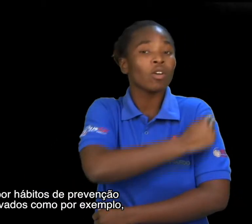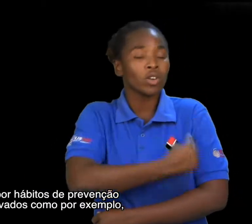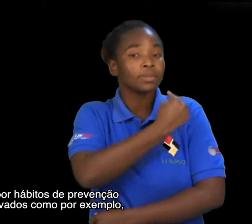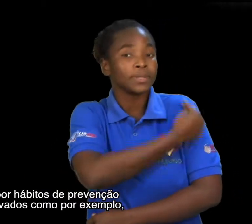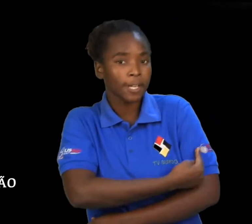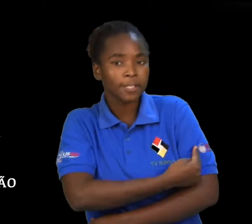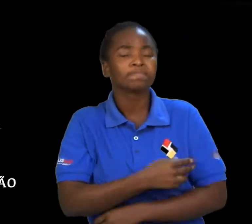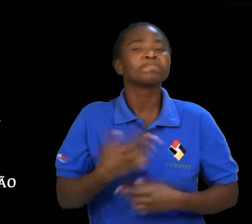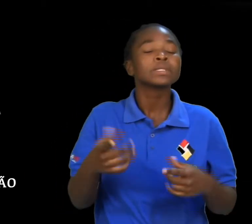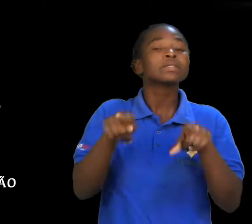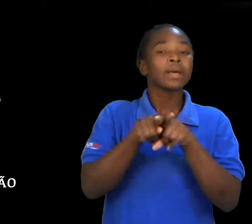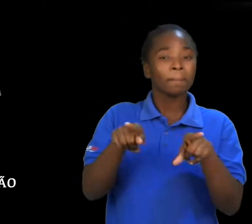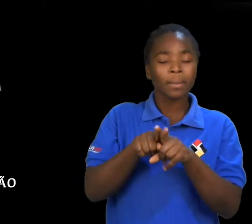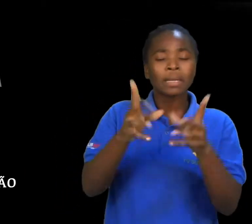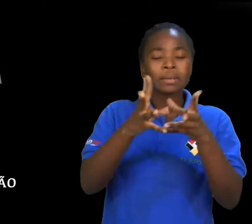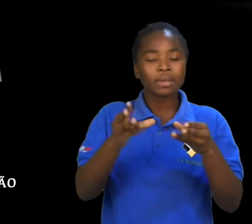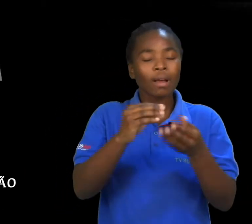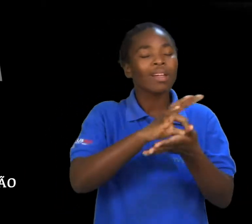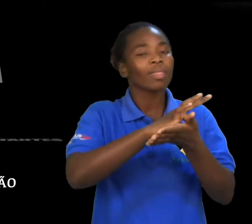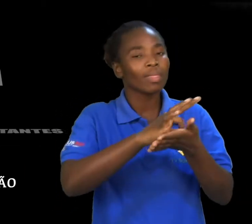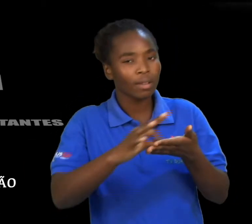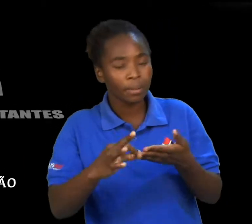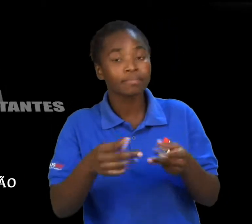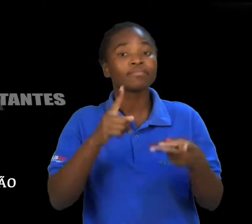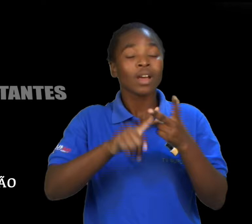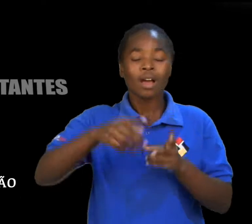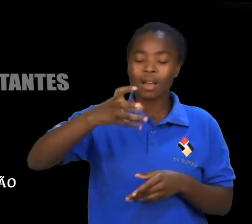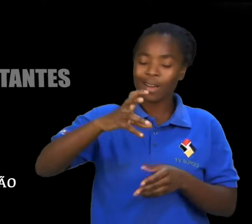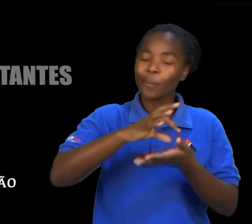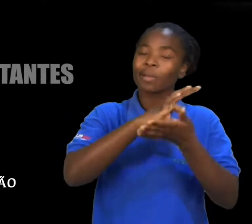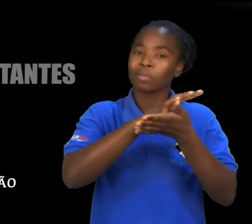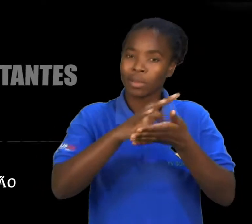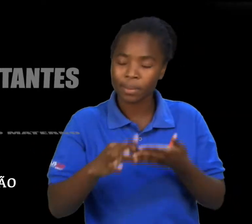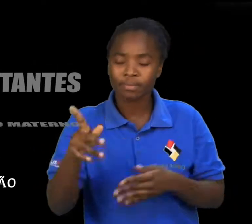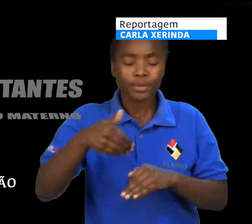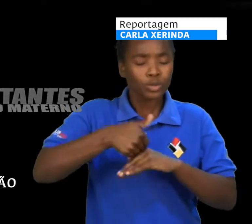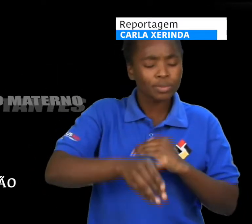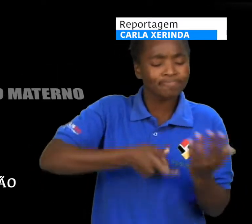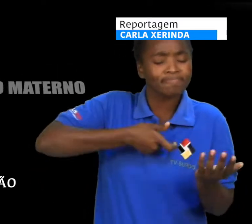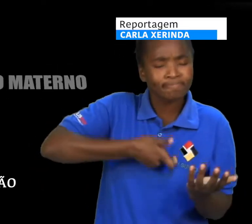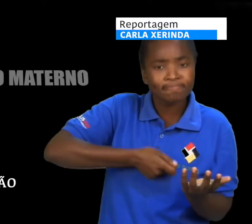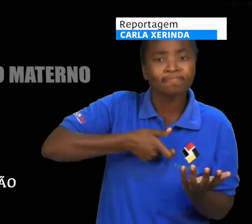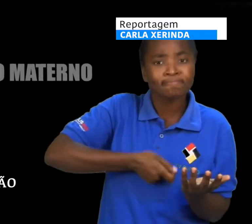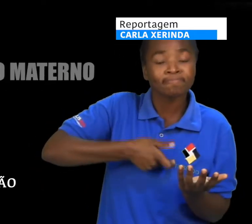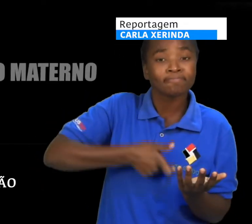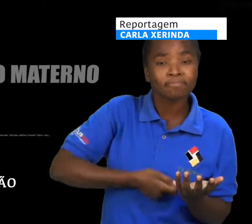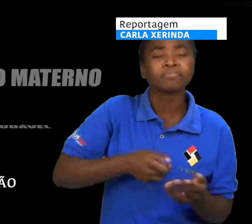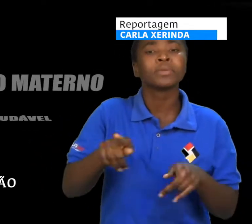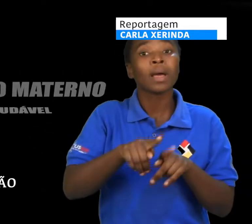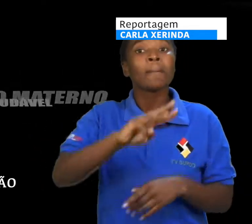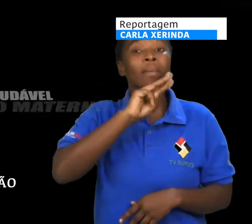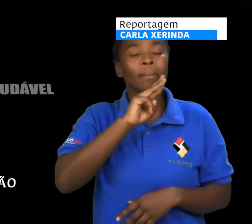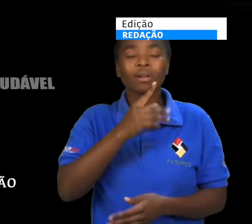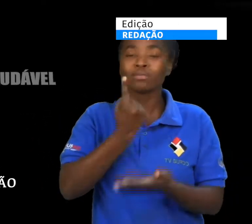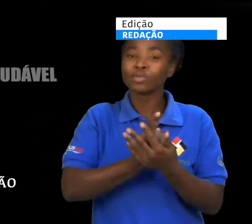como por exemplo, o uso de água limpa, desinfectantes, o comprimido do aleitamento materno durante a primeira hora de vida do